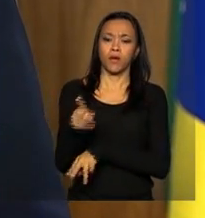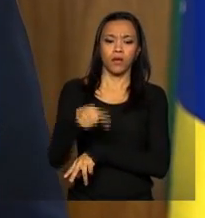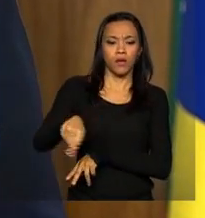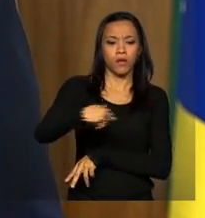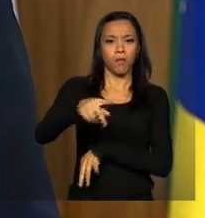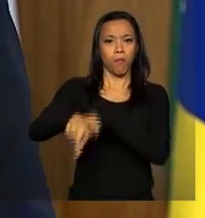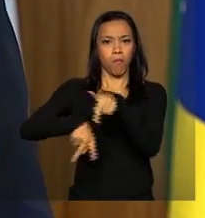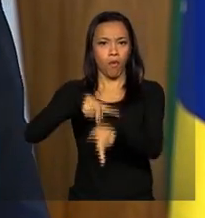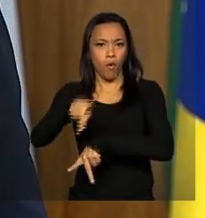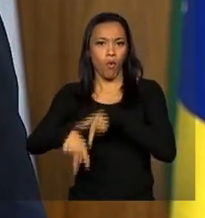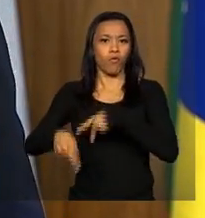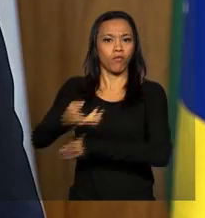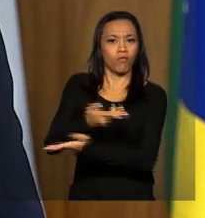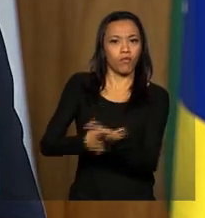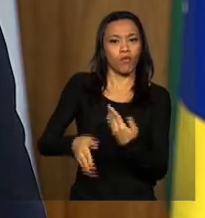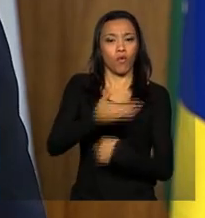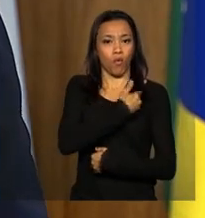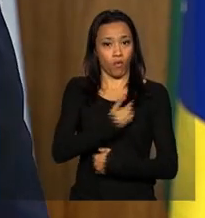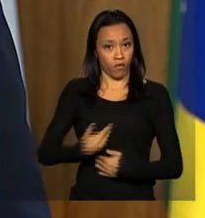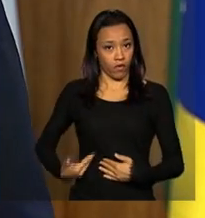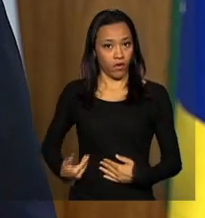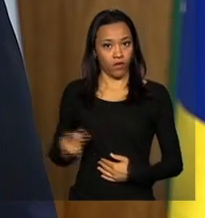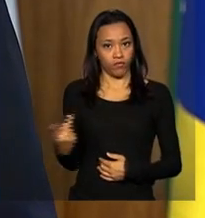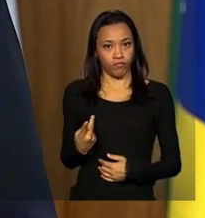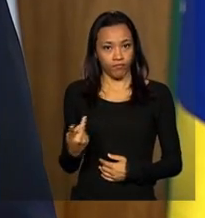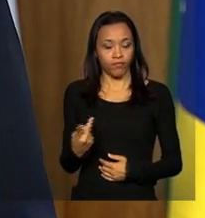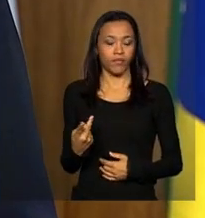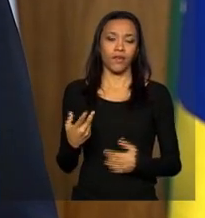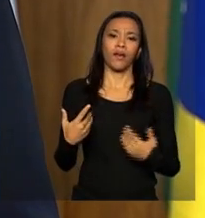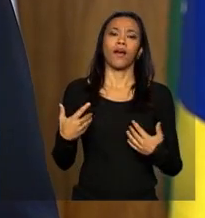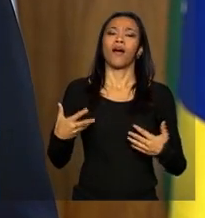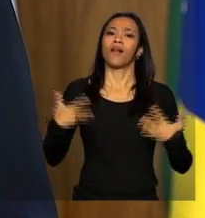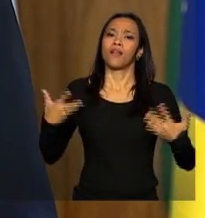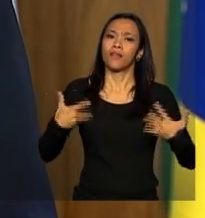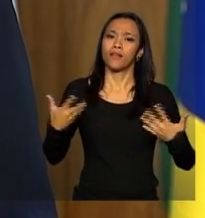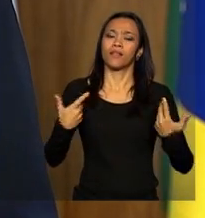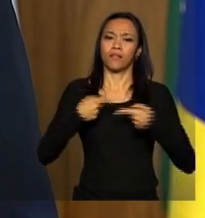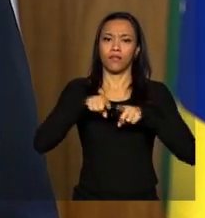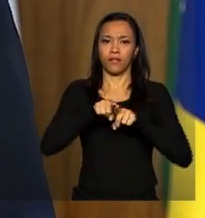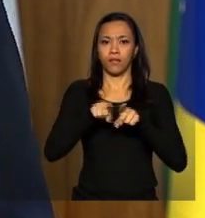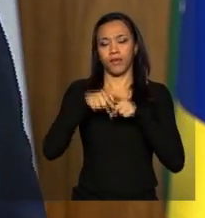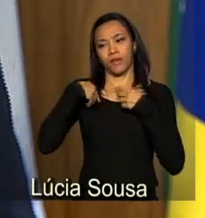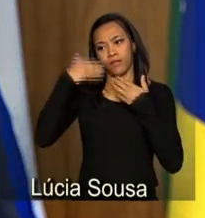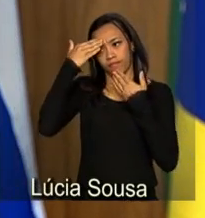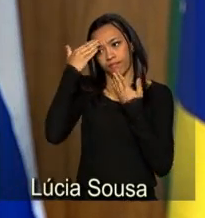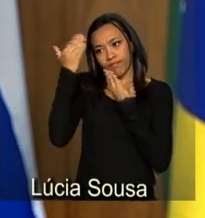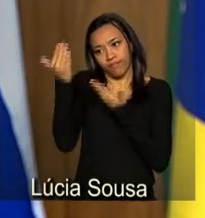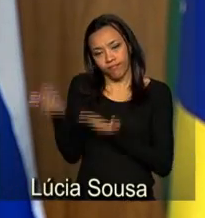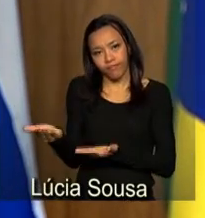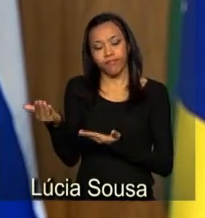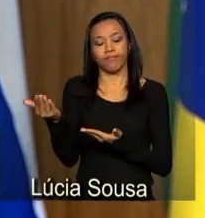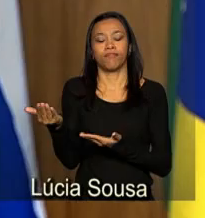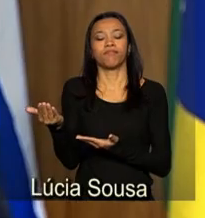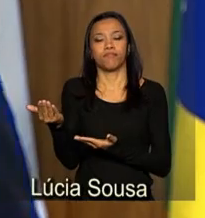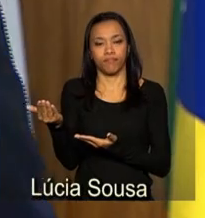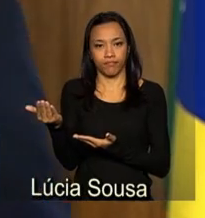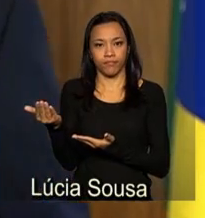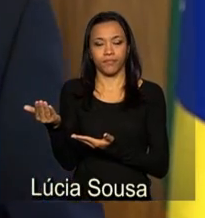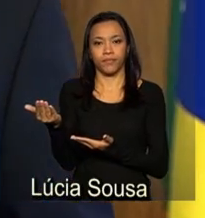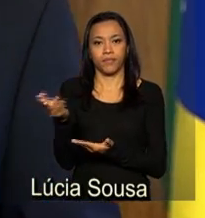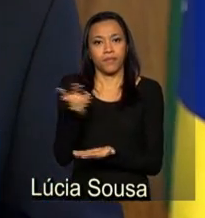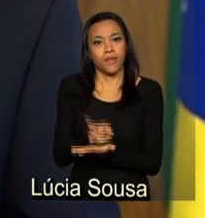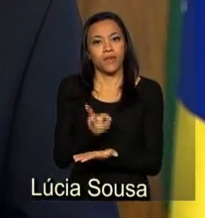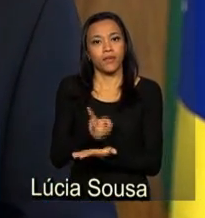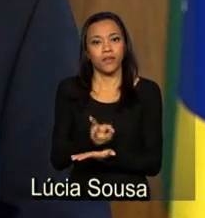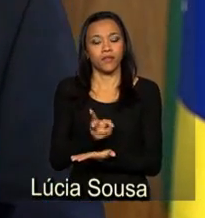disso, os seus governos, tanto a alegria como o agradecimento são sentimentos normais, mas mesmo